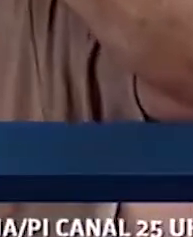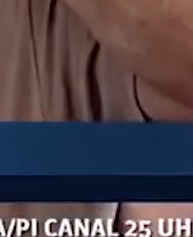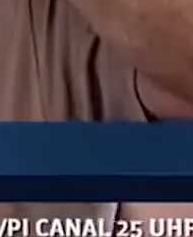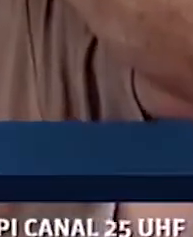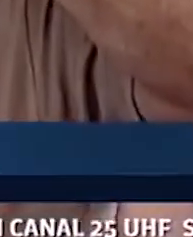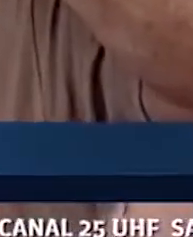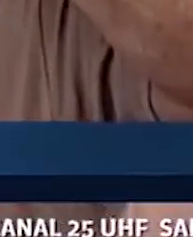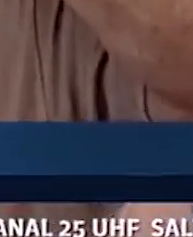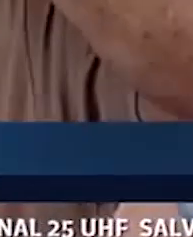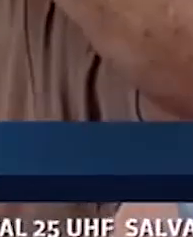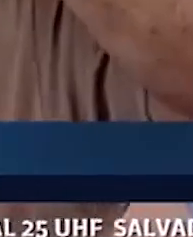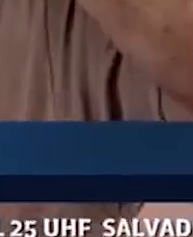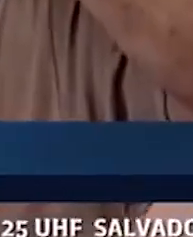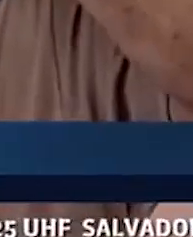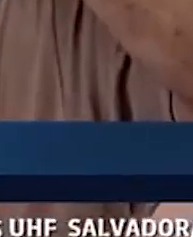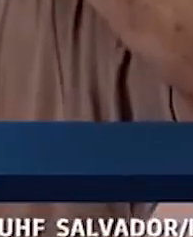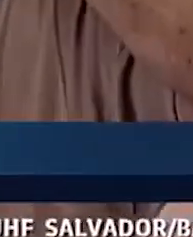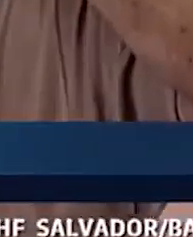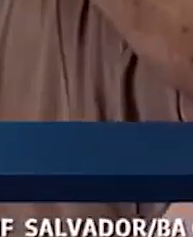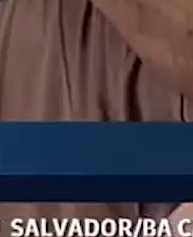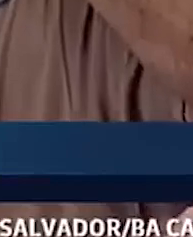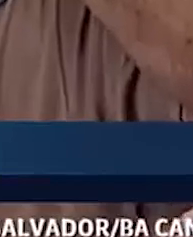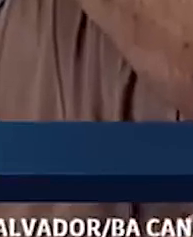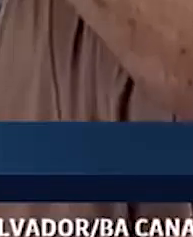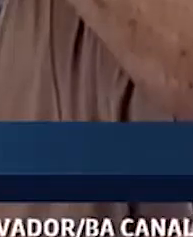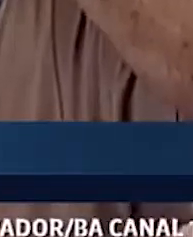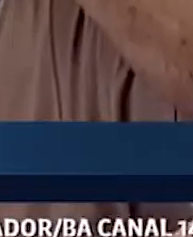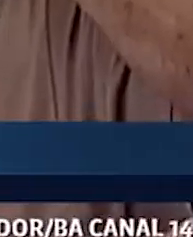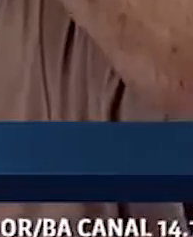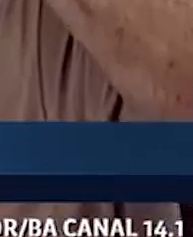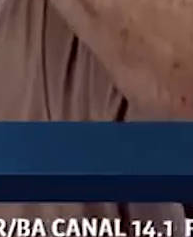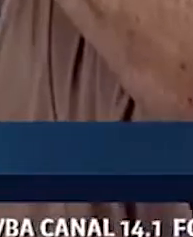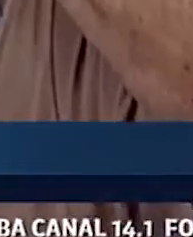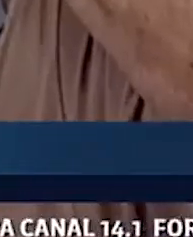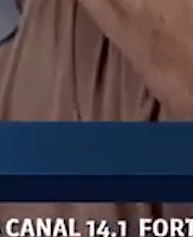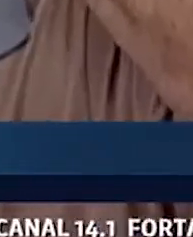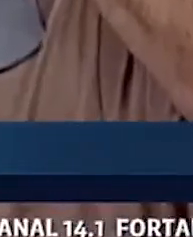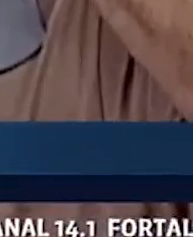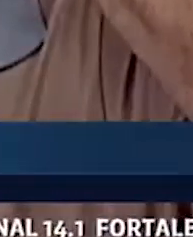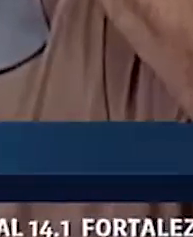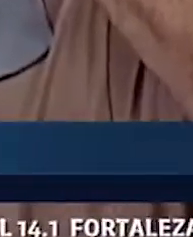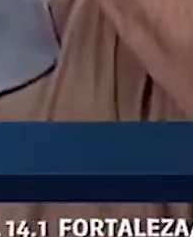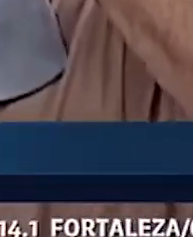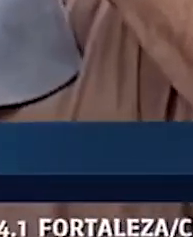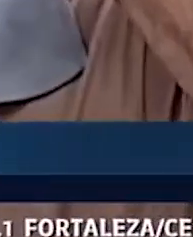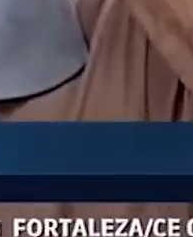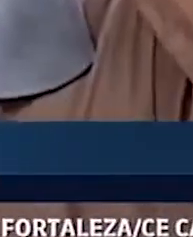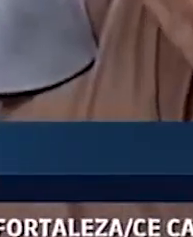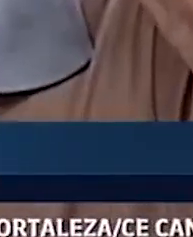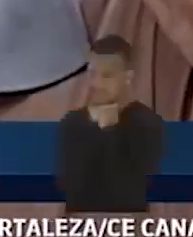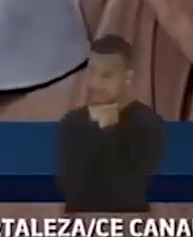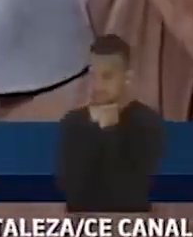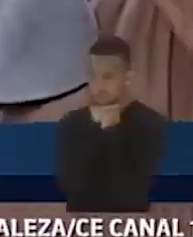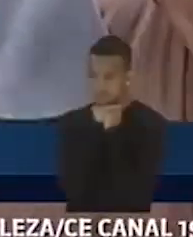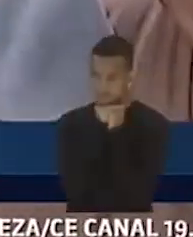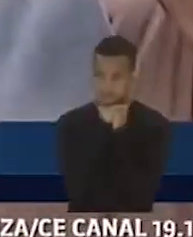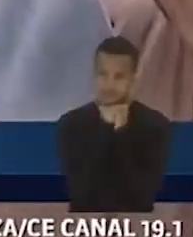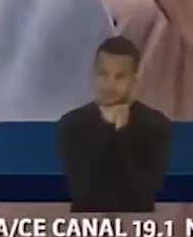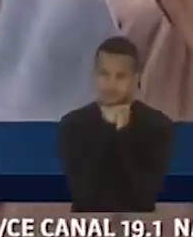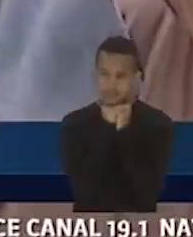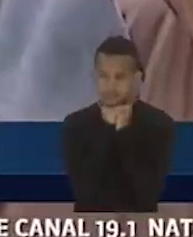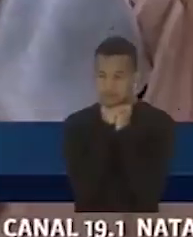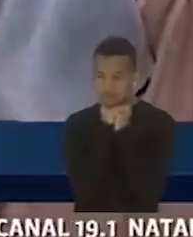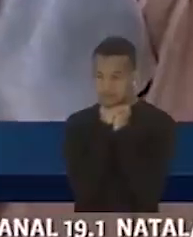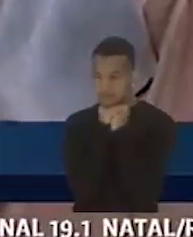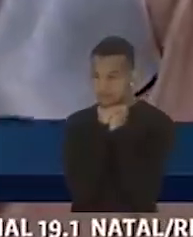sair. E vai sim, porque não somos nós, mas é o Teu poder que vai entrar, que vai invadir